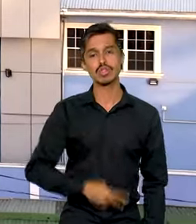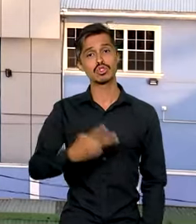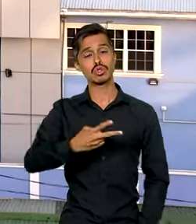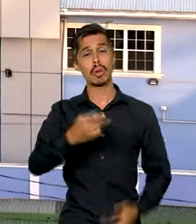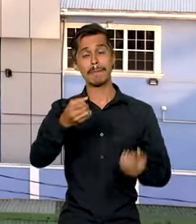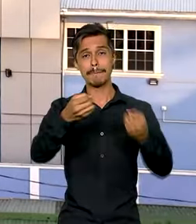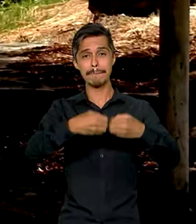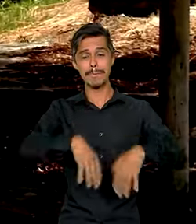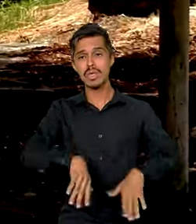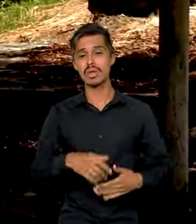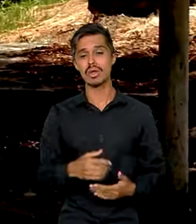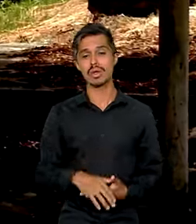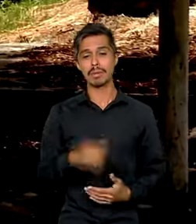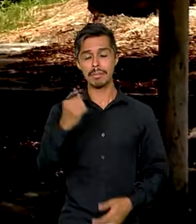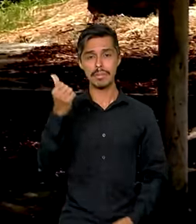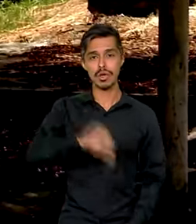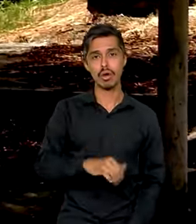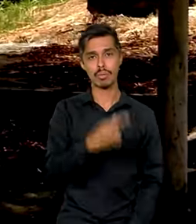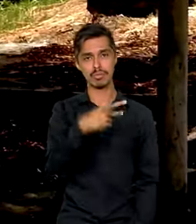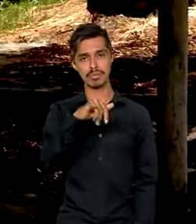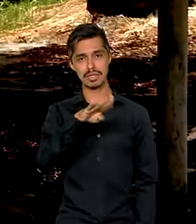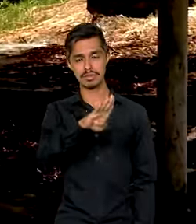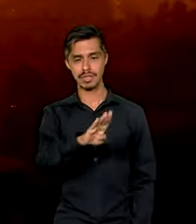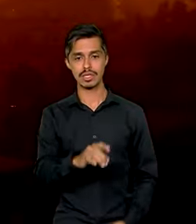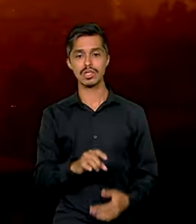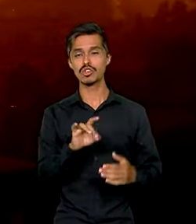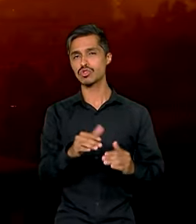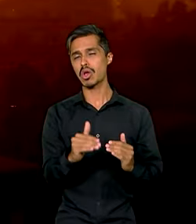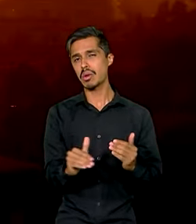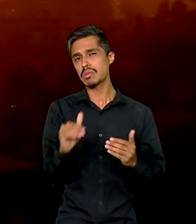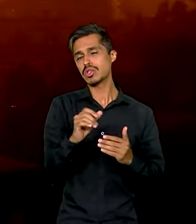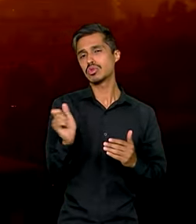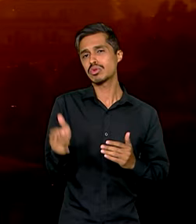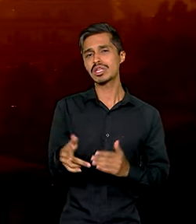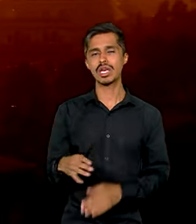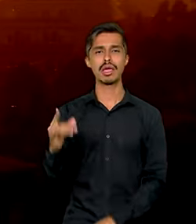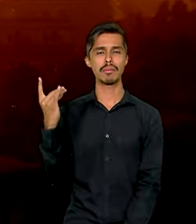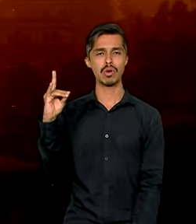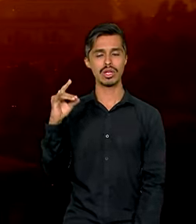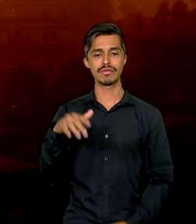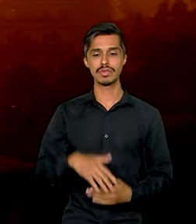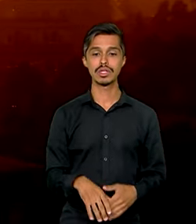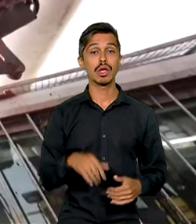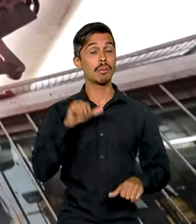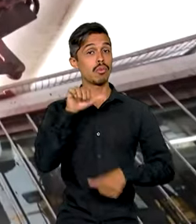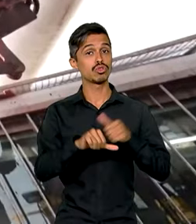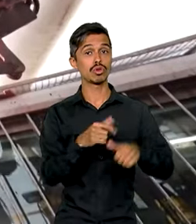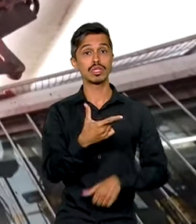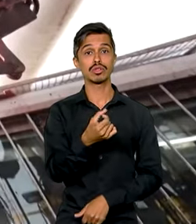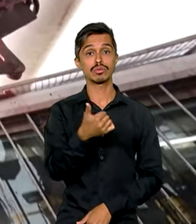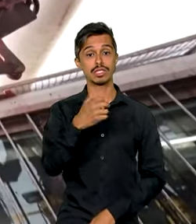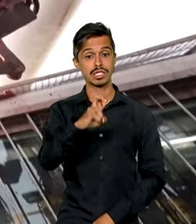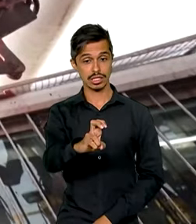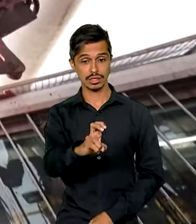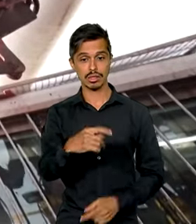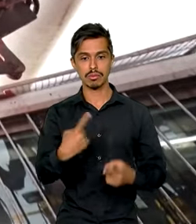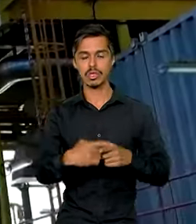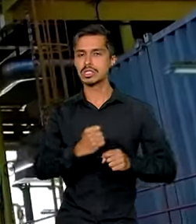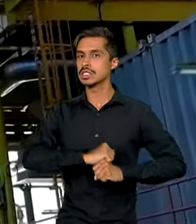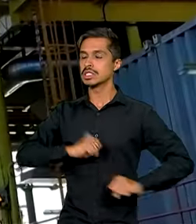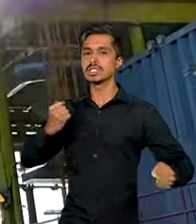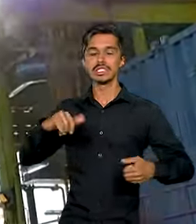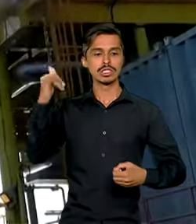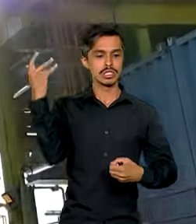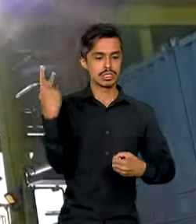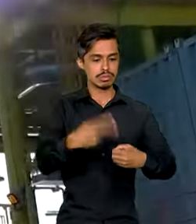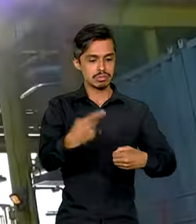pior PIB per capita, à frente apenas da Bolívia. Tudo mudou em 2015, quando uma enorme reserva de